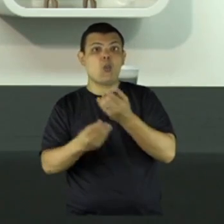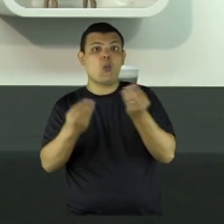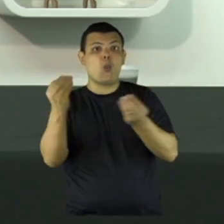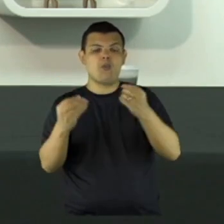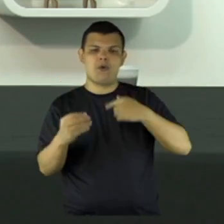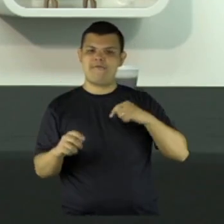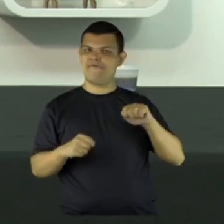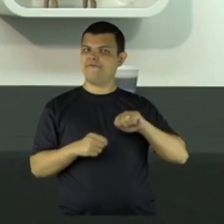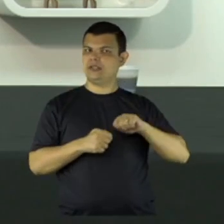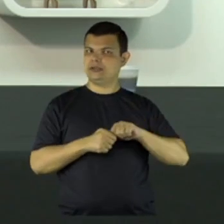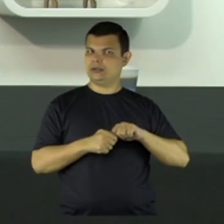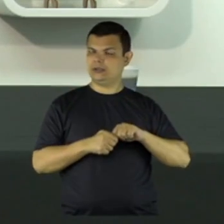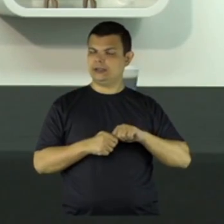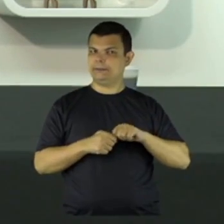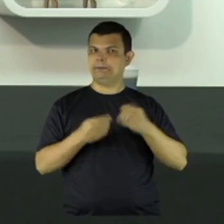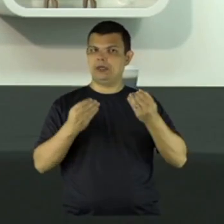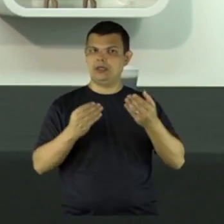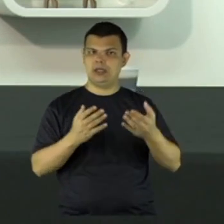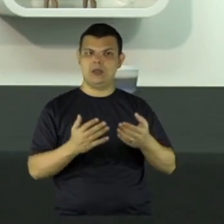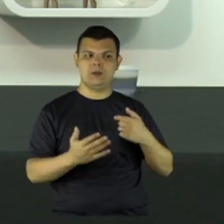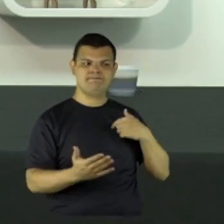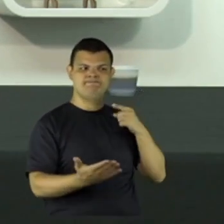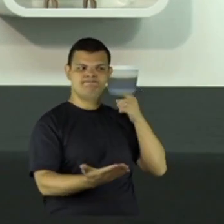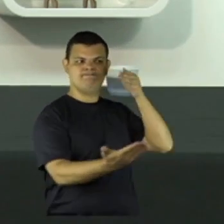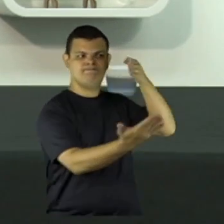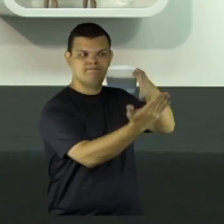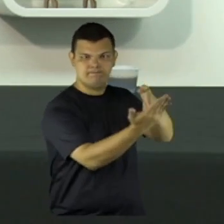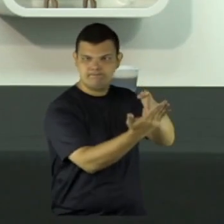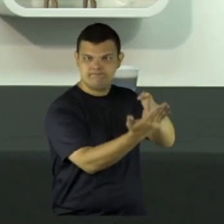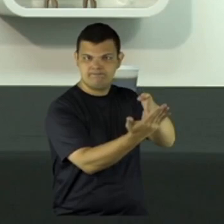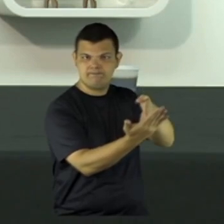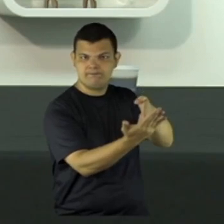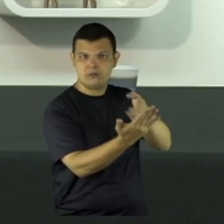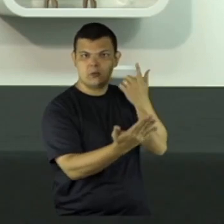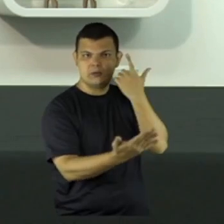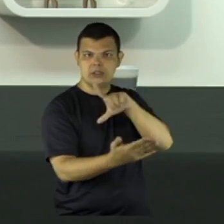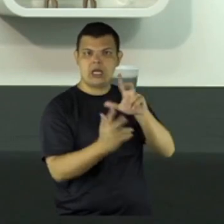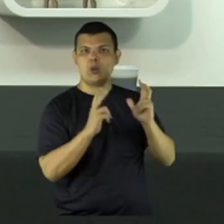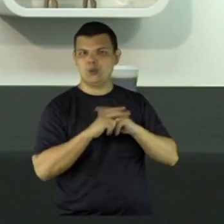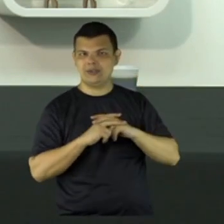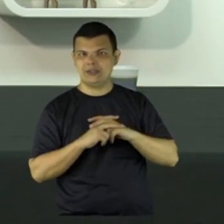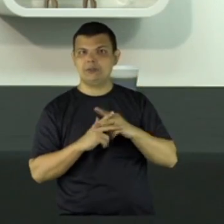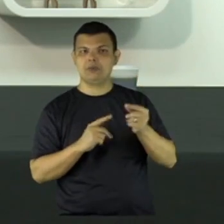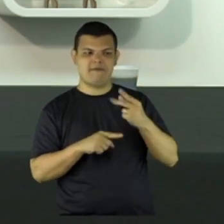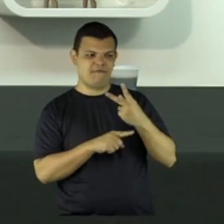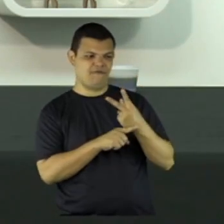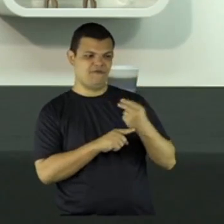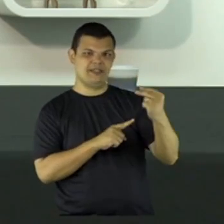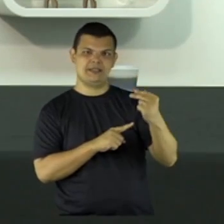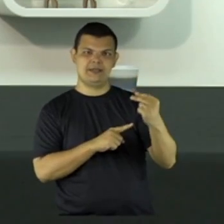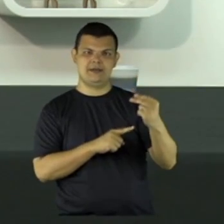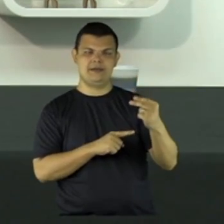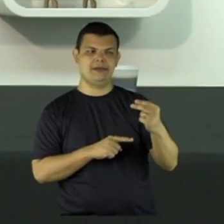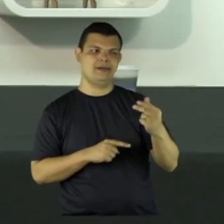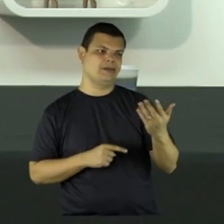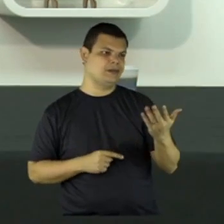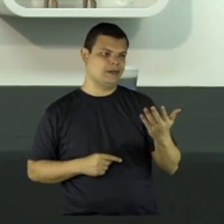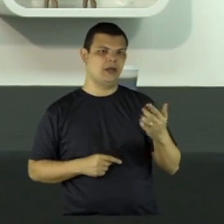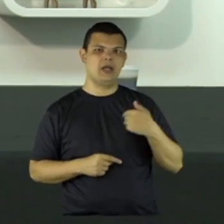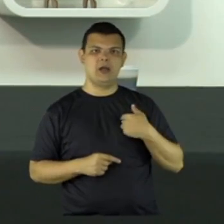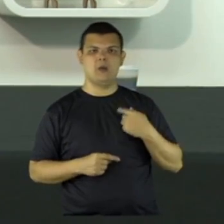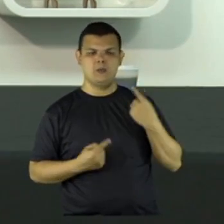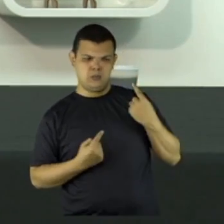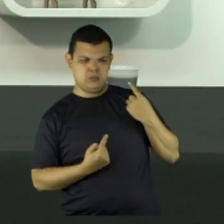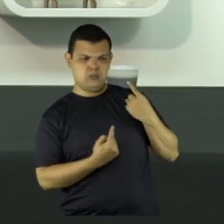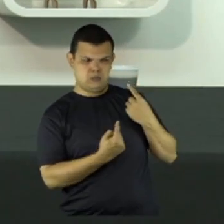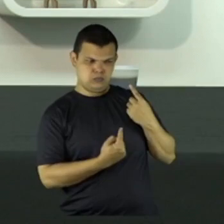fazer para tentar alcançar o objetivo da luta, né? Que é vencer o combate, que é fazer os